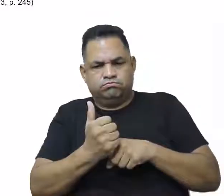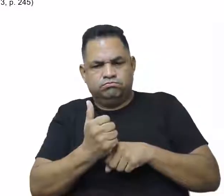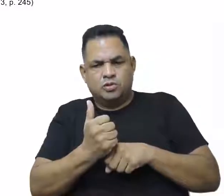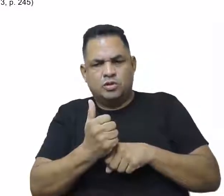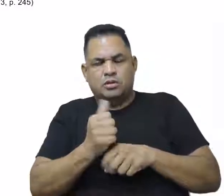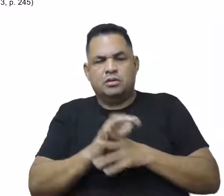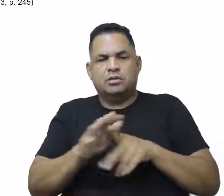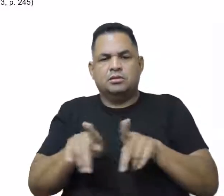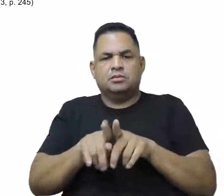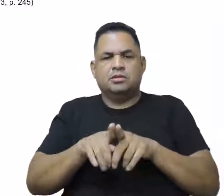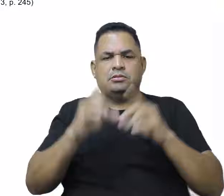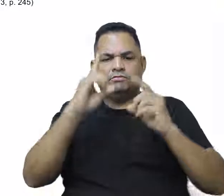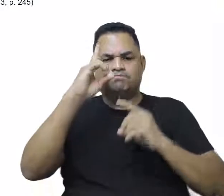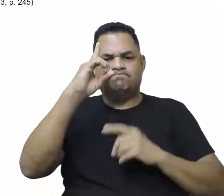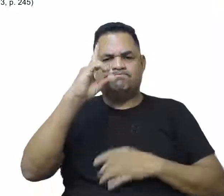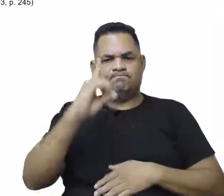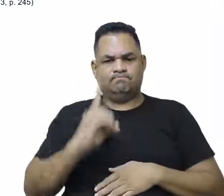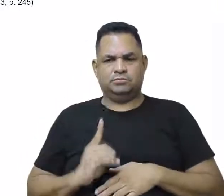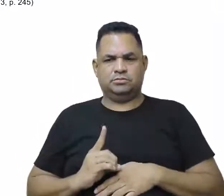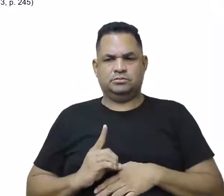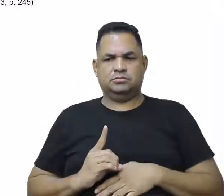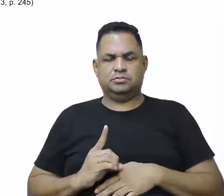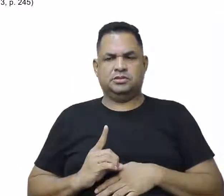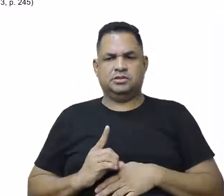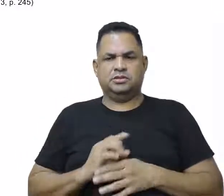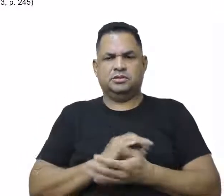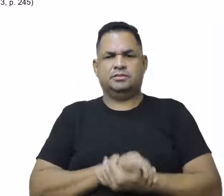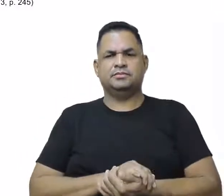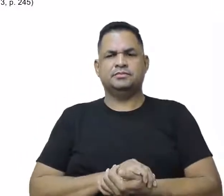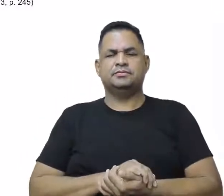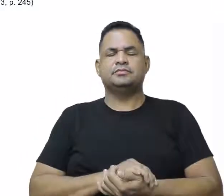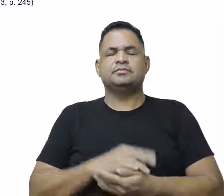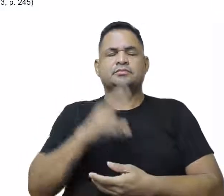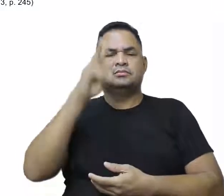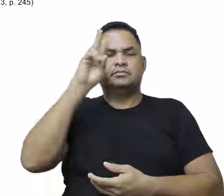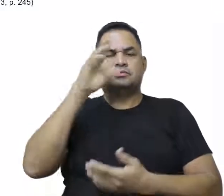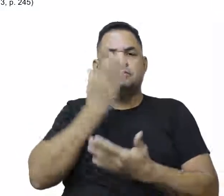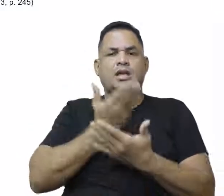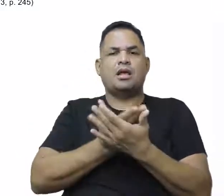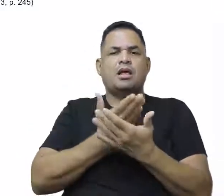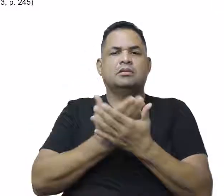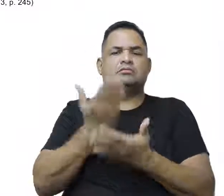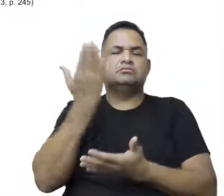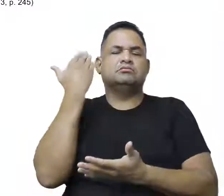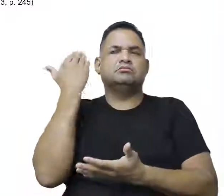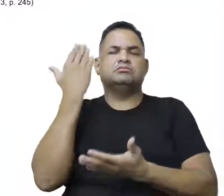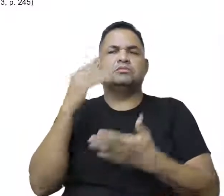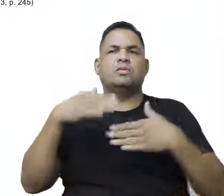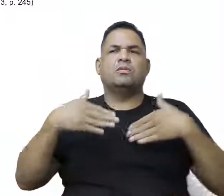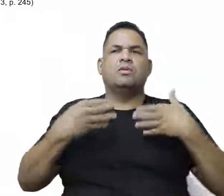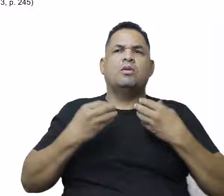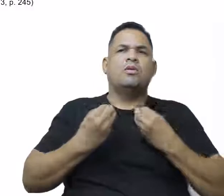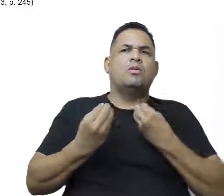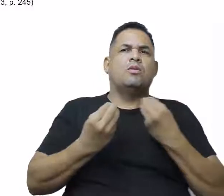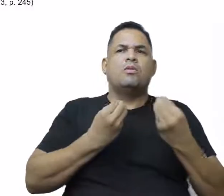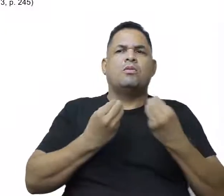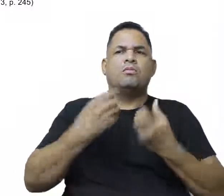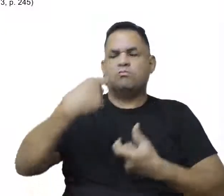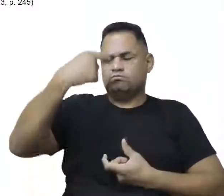o direito. Lembra da aula anterior, quando eu falei para vocês que, inclusive, como que o indivíduo